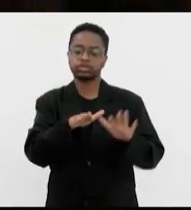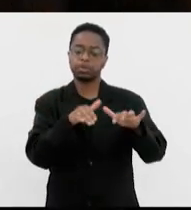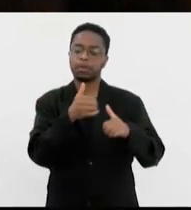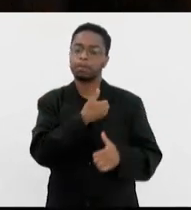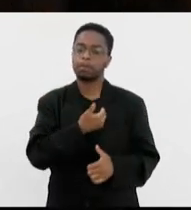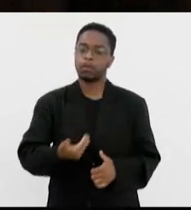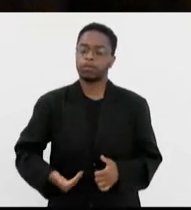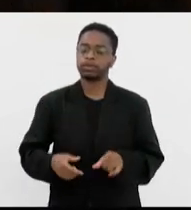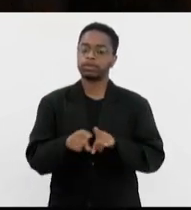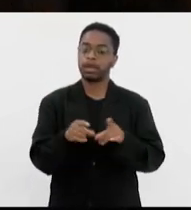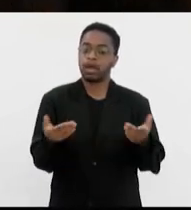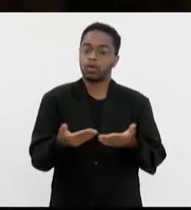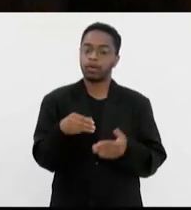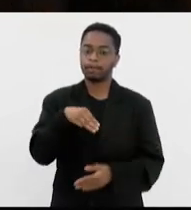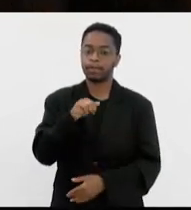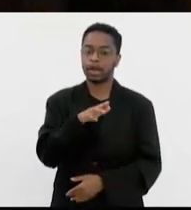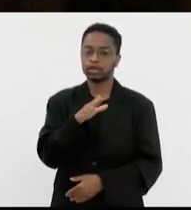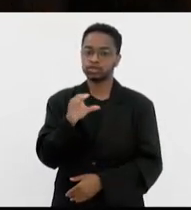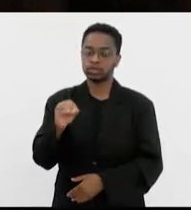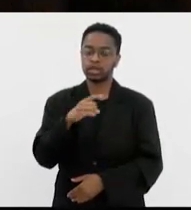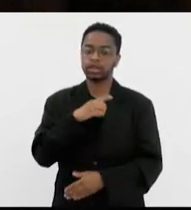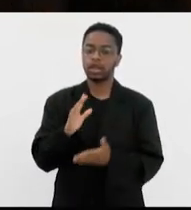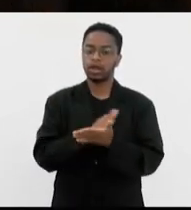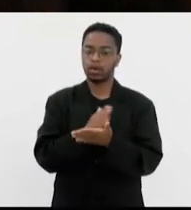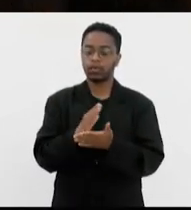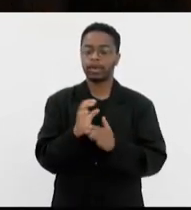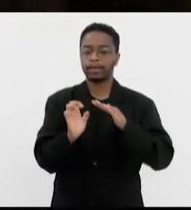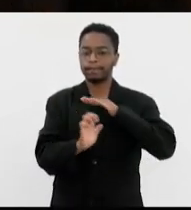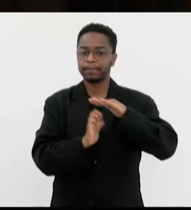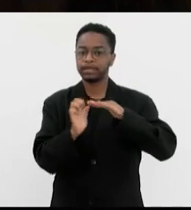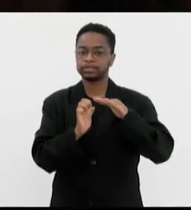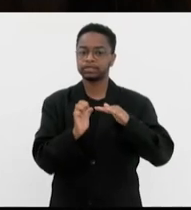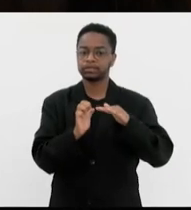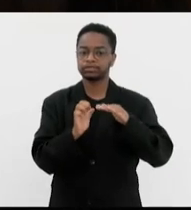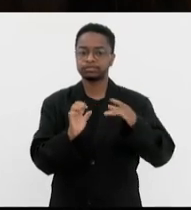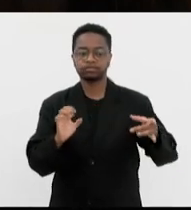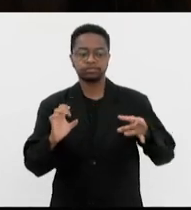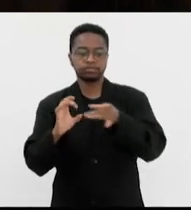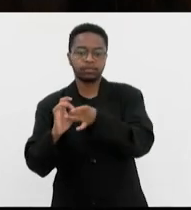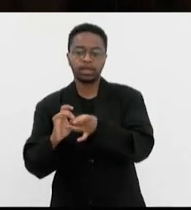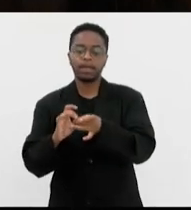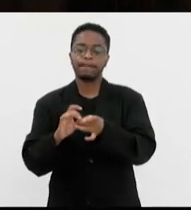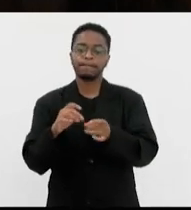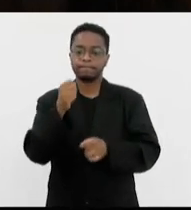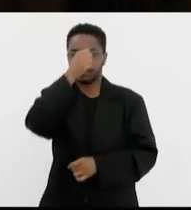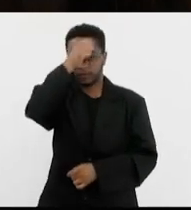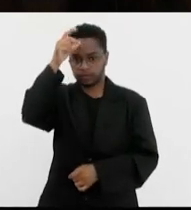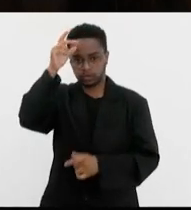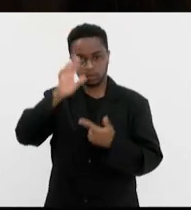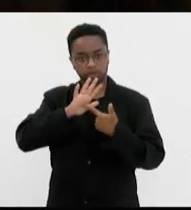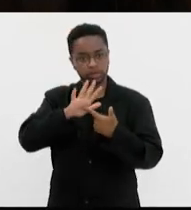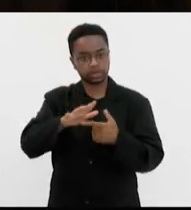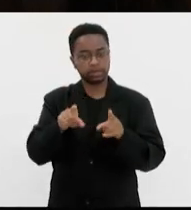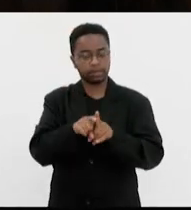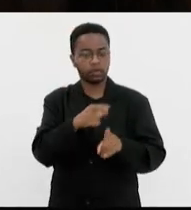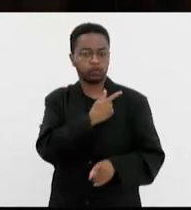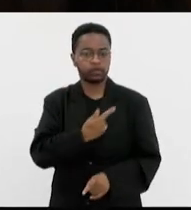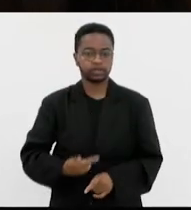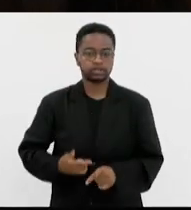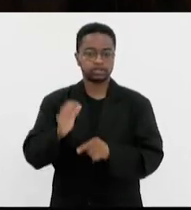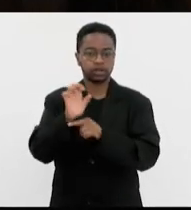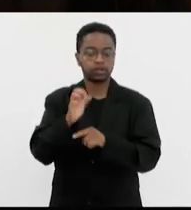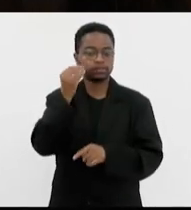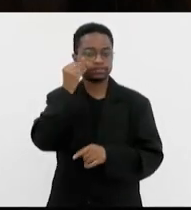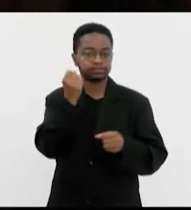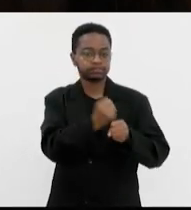agora em março a gente vai ter empresas que vão se apresentar para a prefeitura e para o governo do estado para construírem essas unidades do Minha